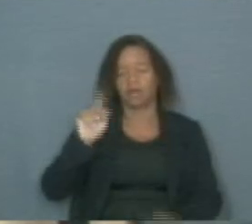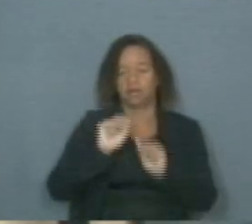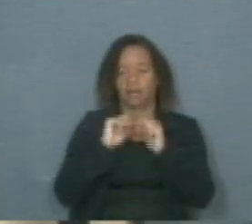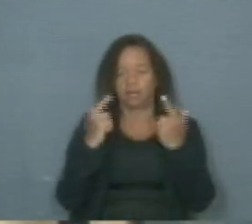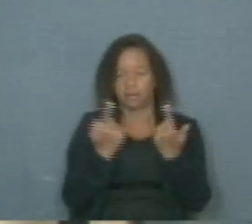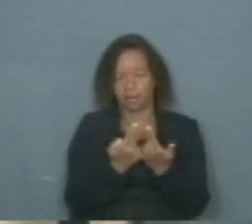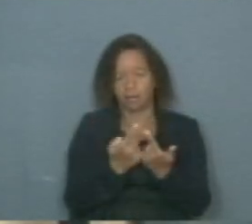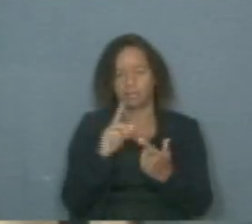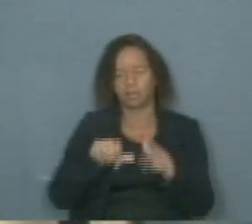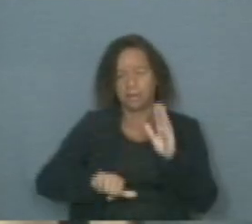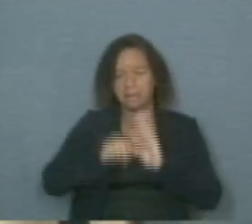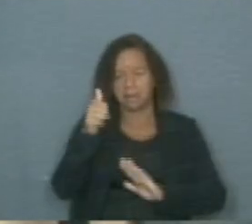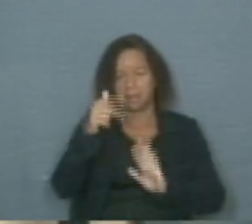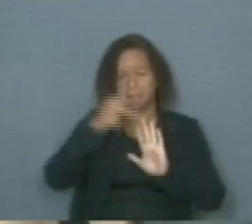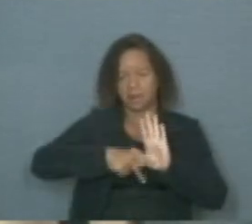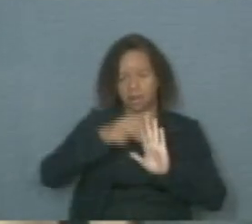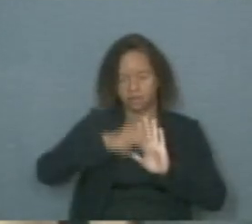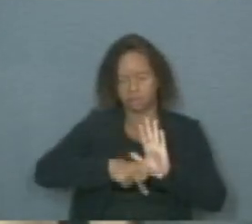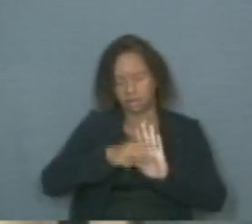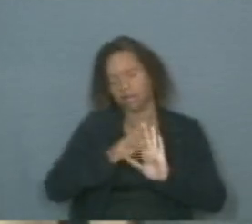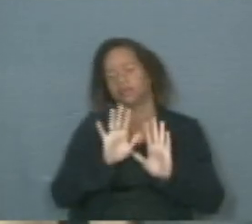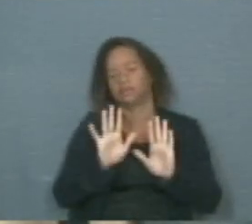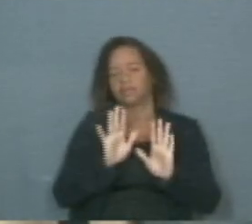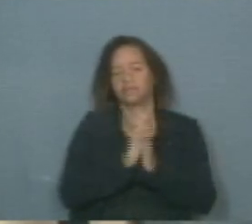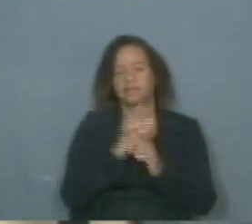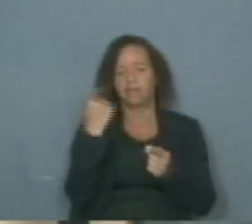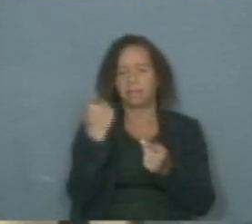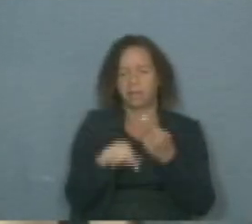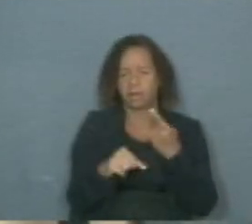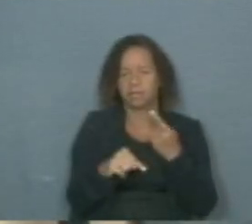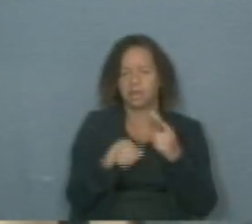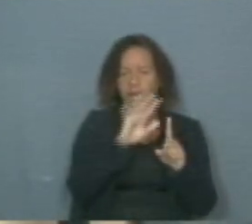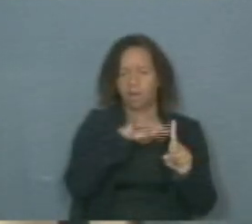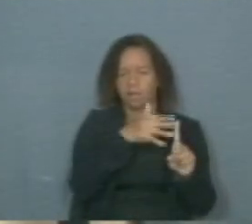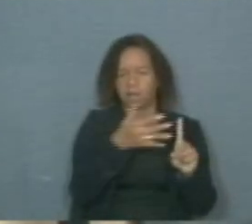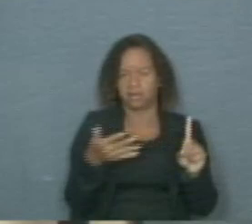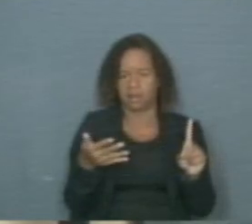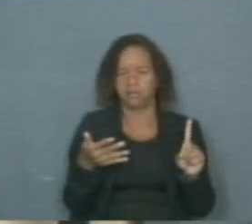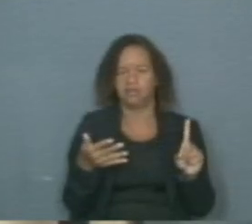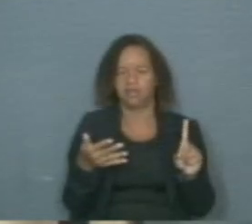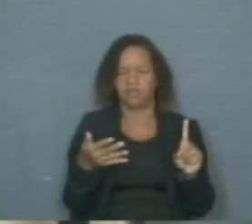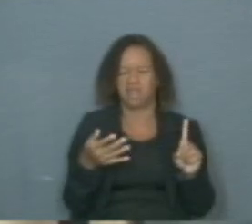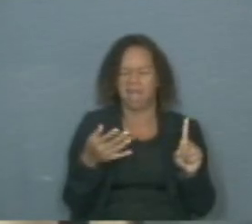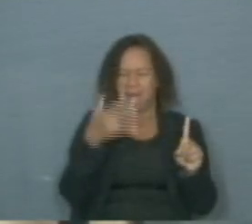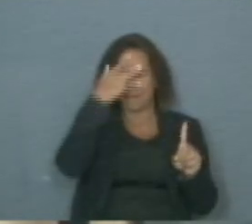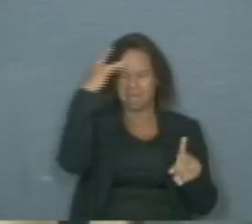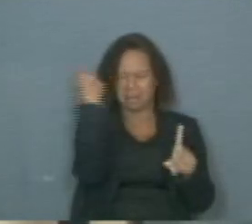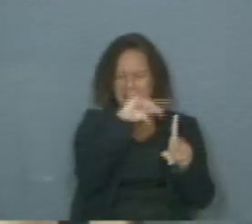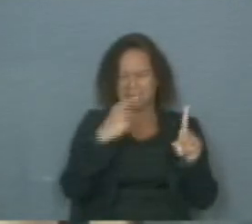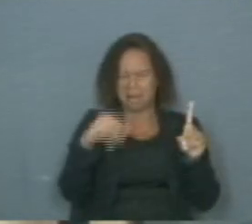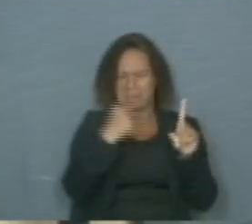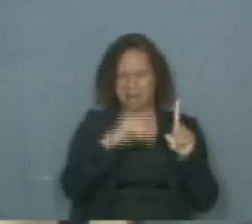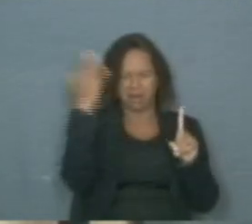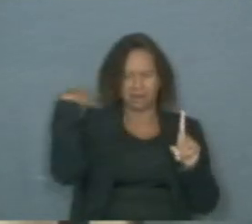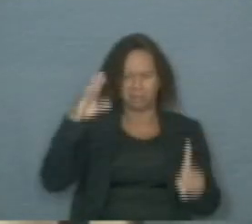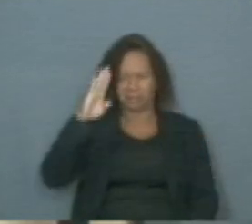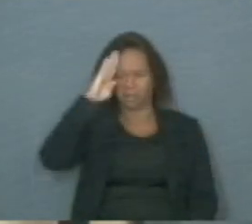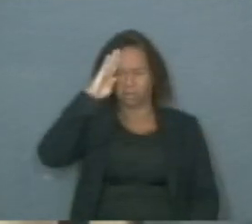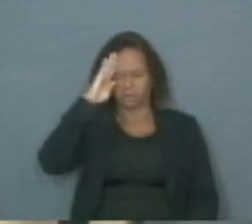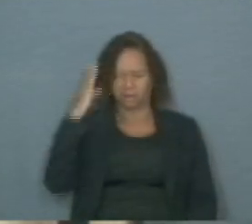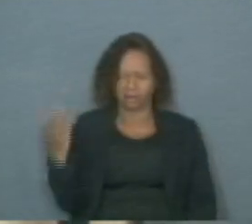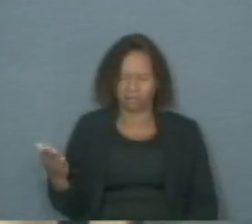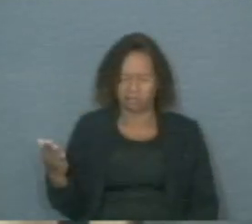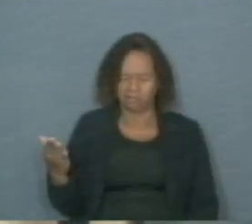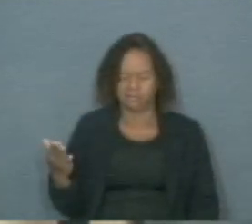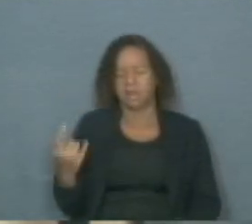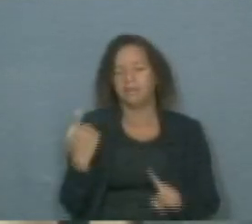um dos nossos primeiros projetos foi proibir homenagem a torturadores de ditadura na época da ditadura,